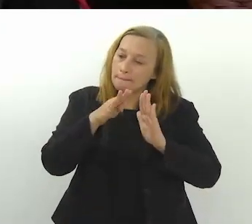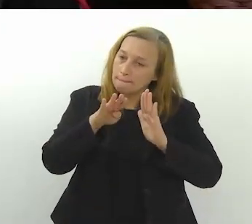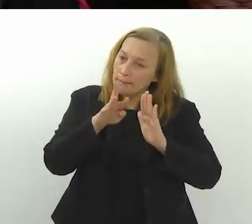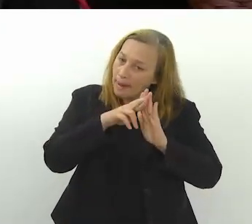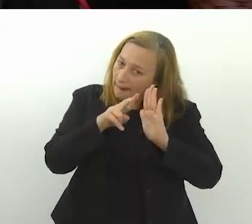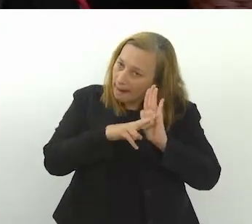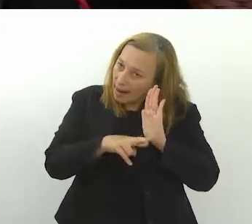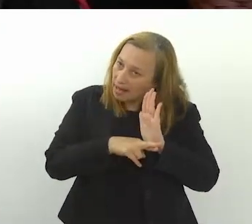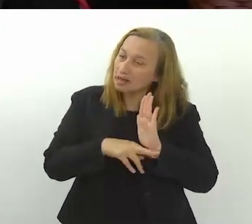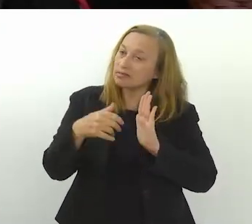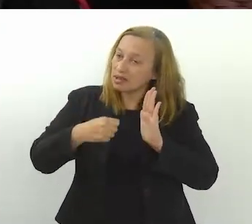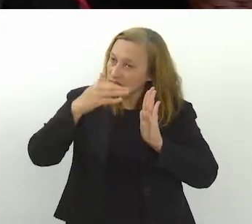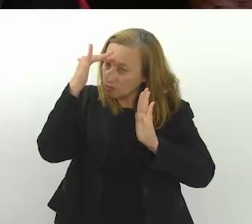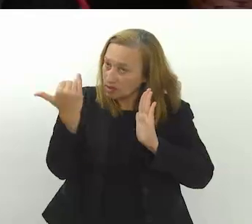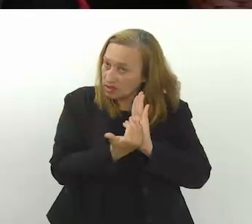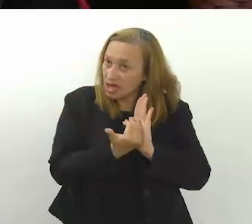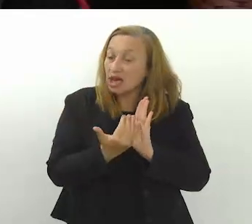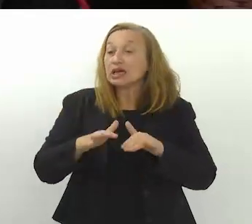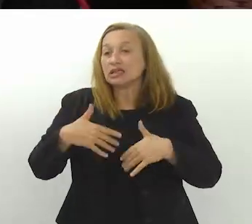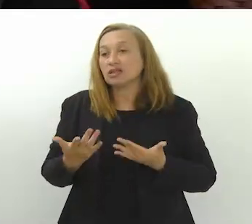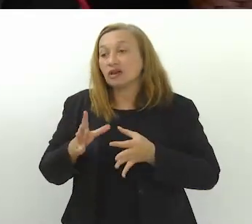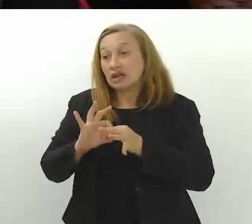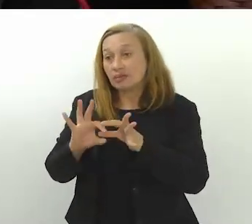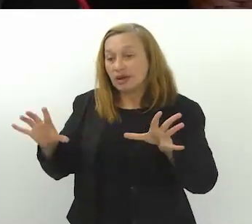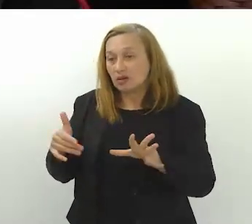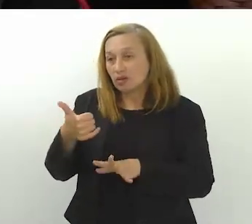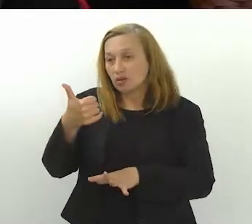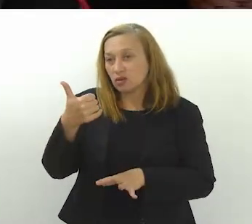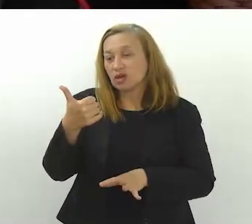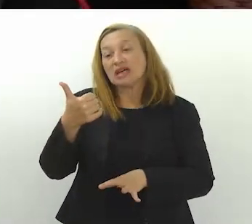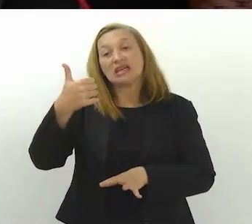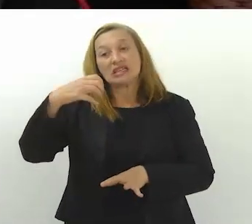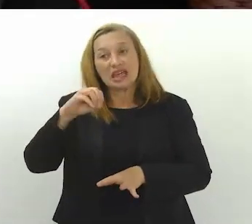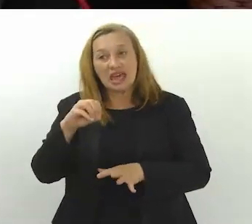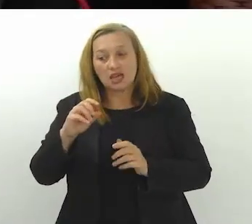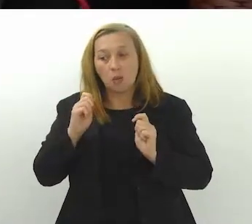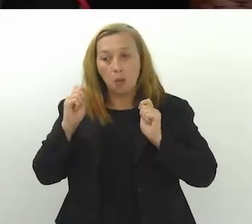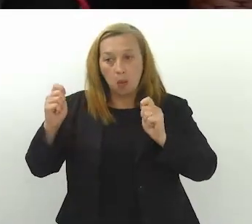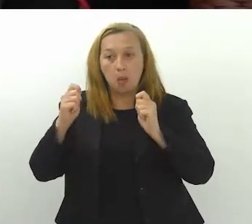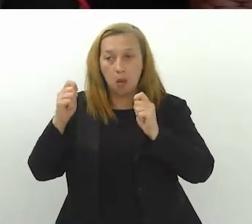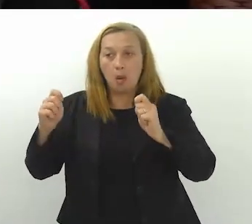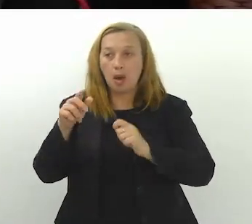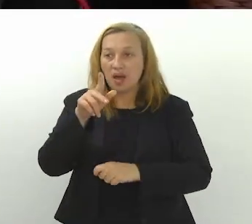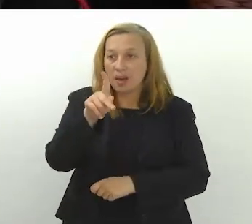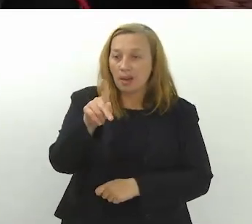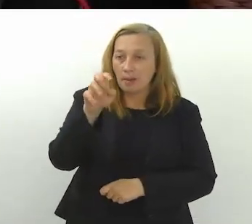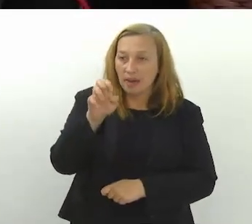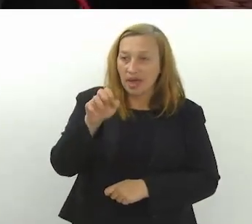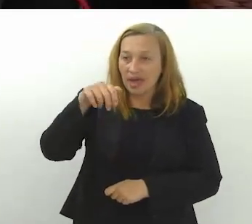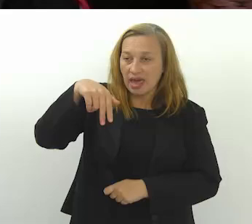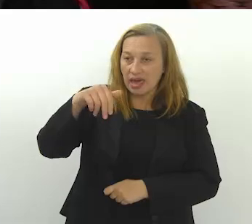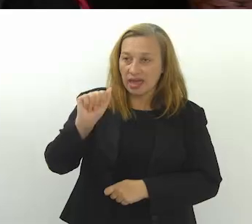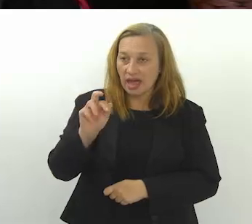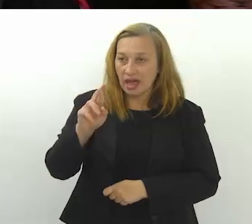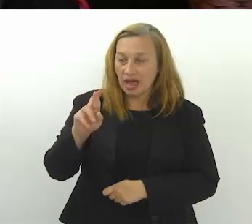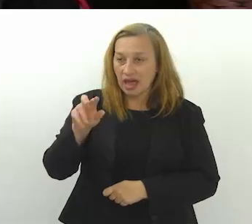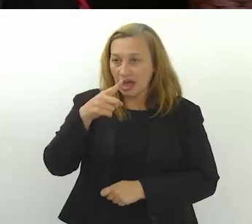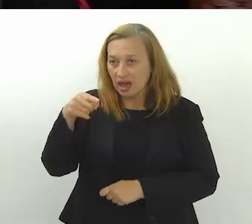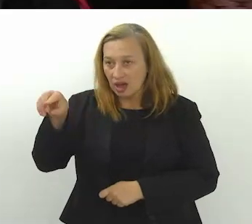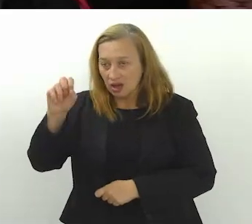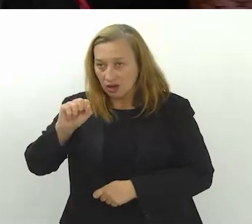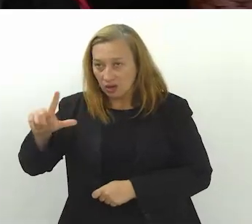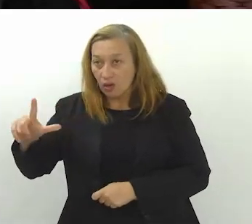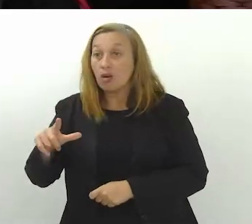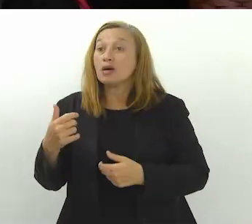que ser respeitada. Então ele soltou esses cerca de 10 aí pseudos torcedores do Penharol, estão usando